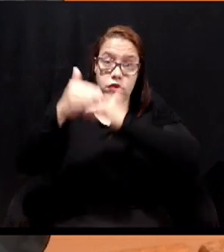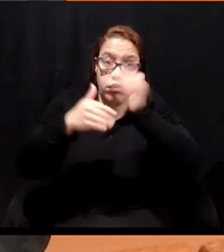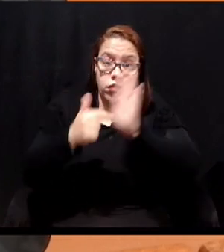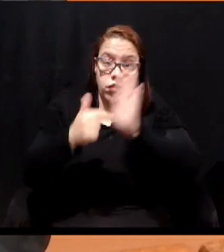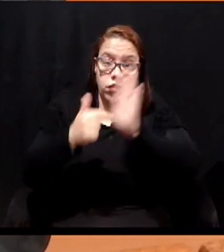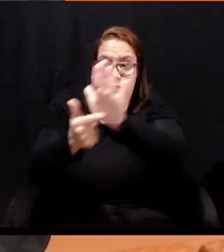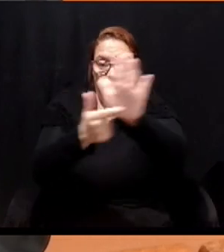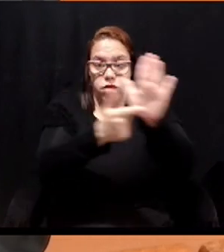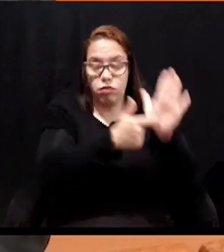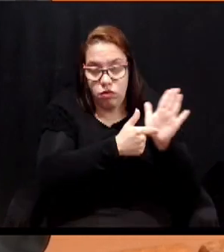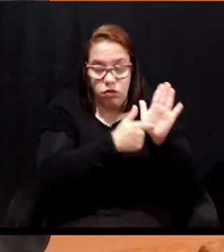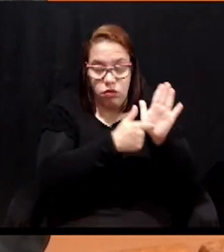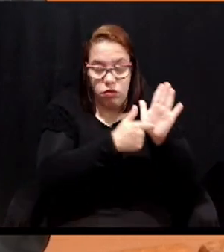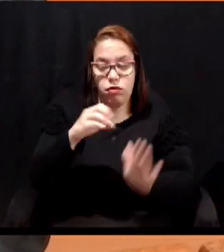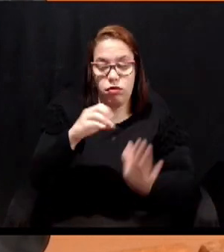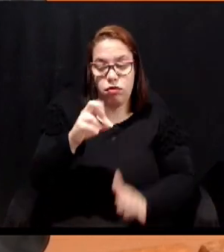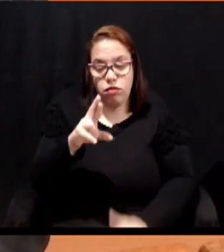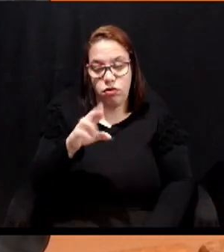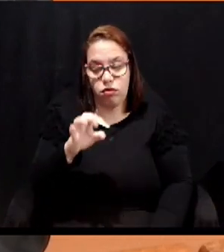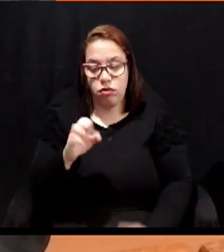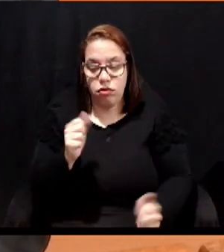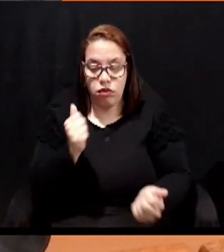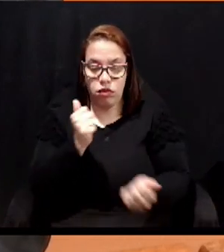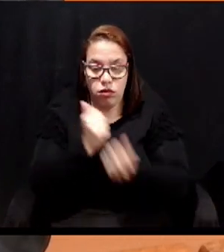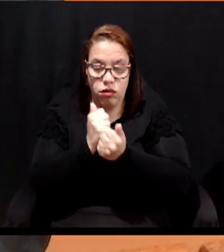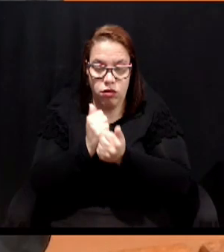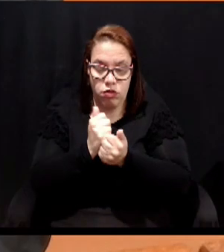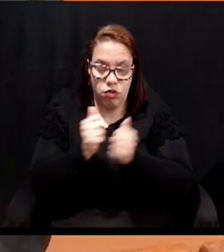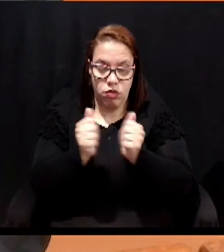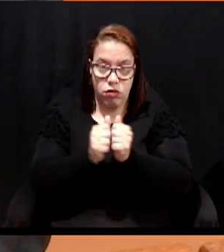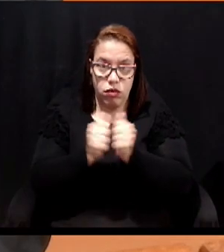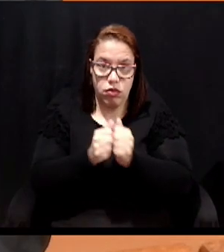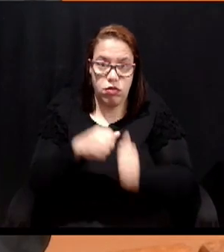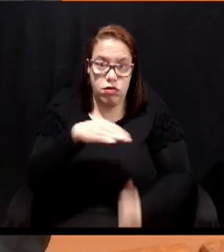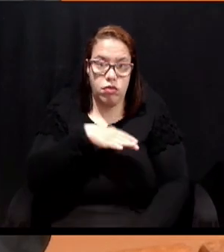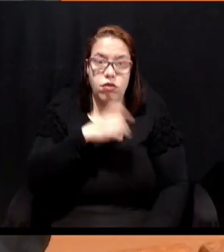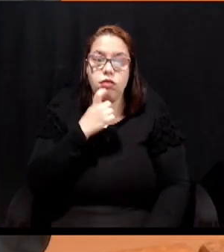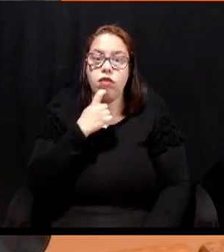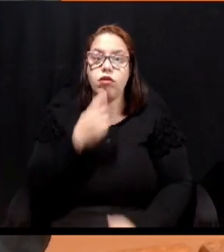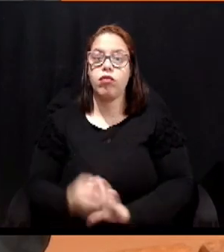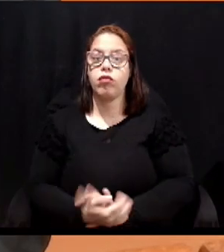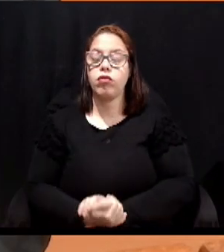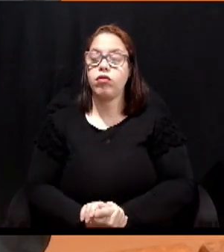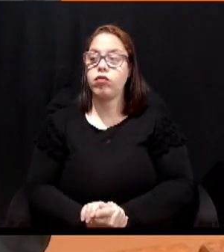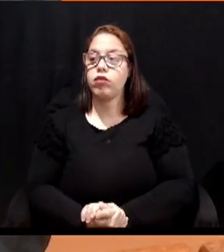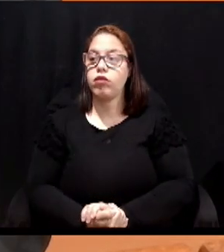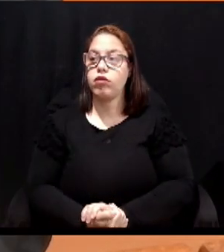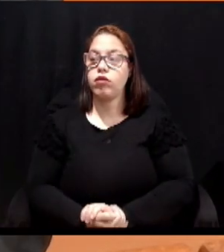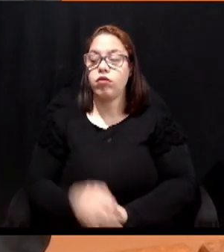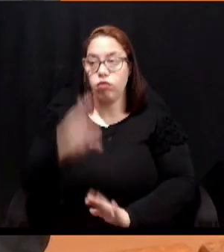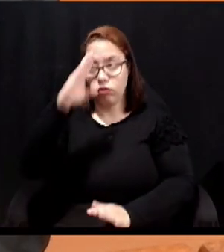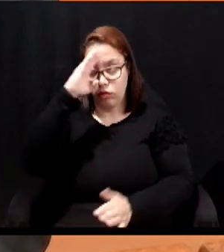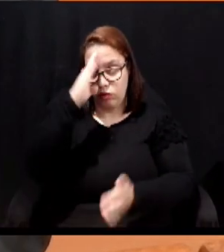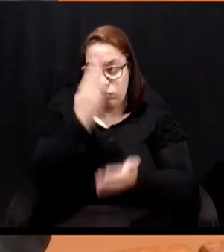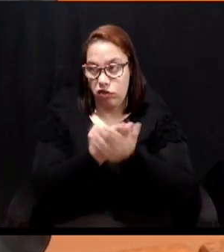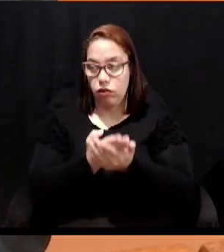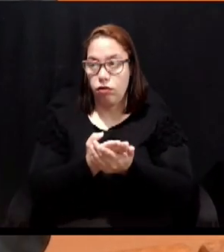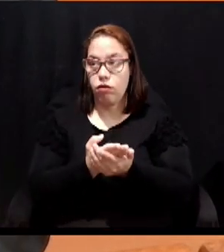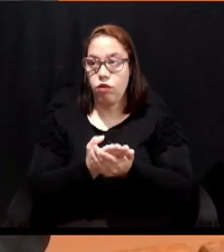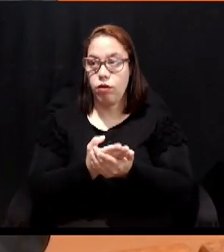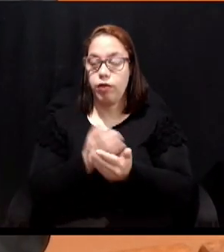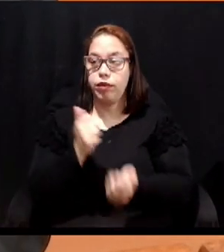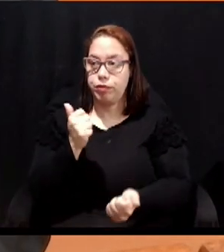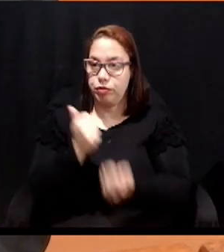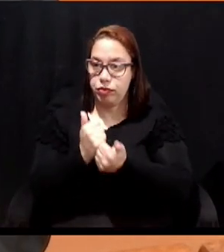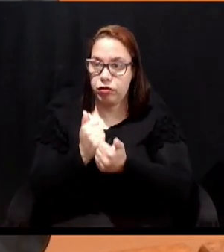CORE junto, levamos a cidade de Campinas. Então, eu creio que essa parceria público